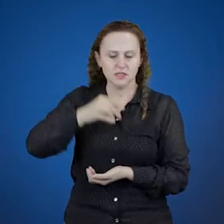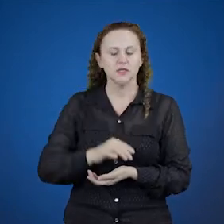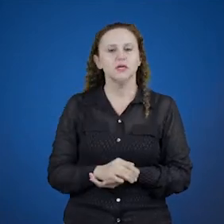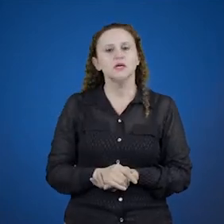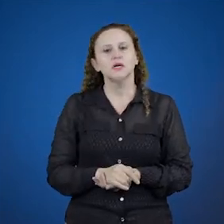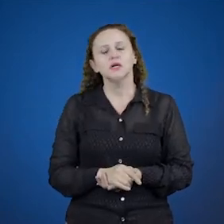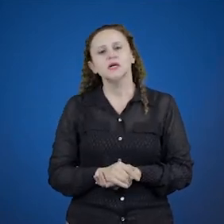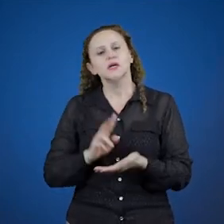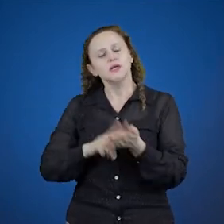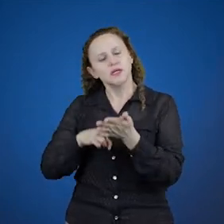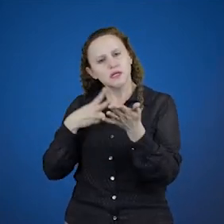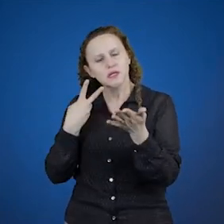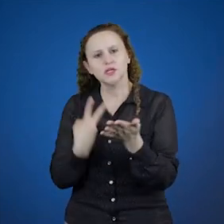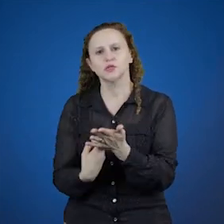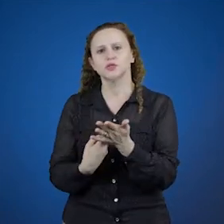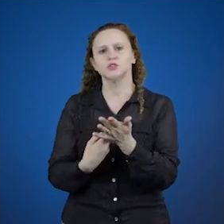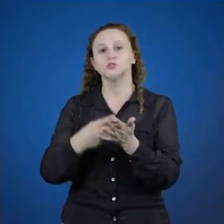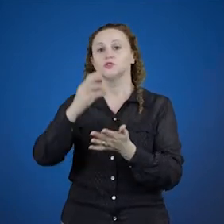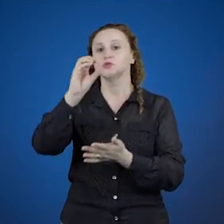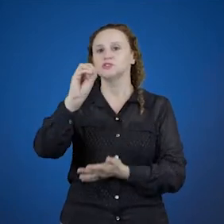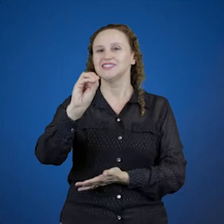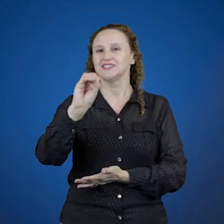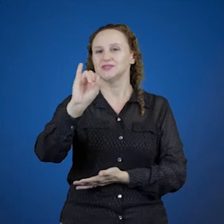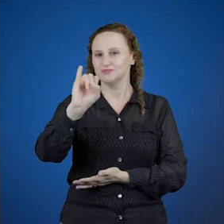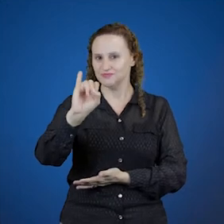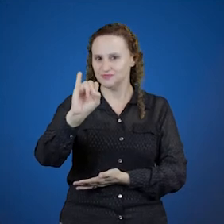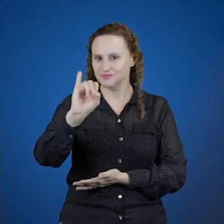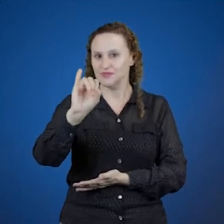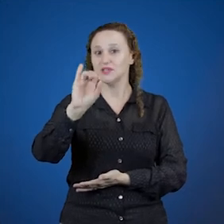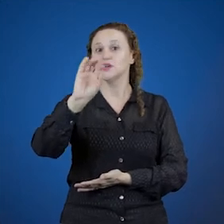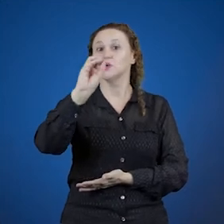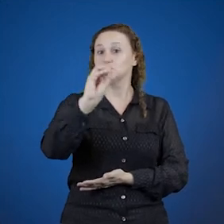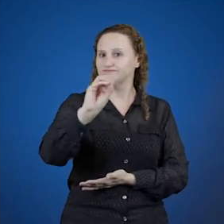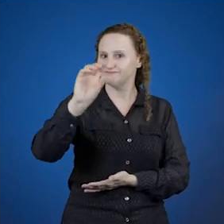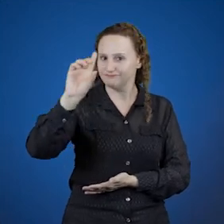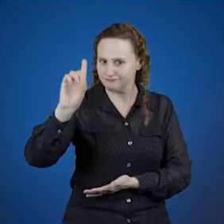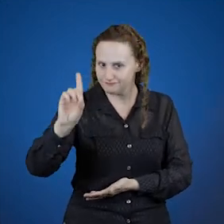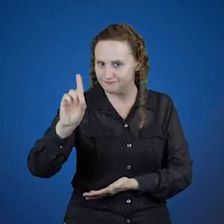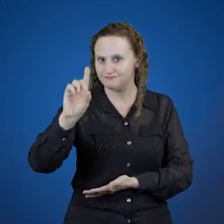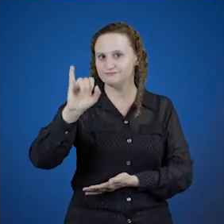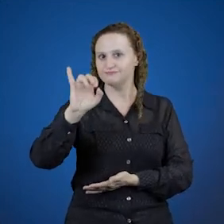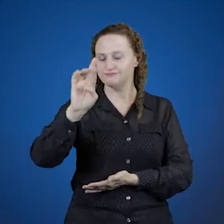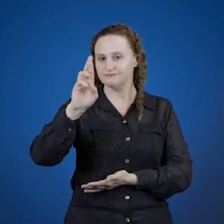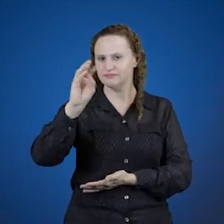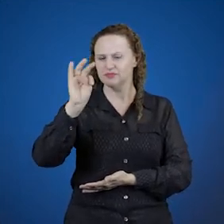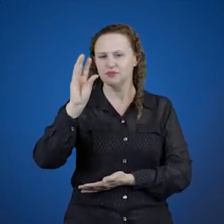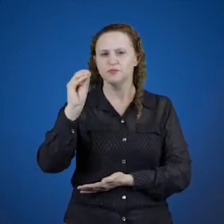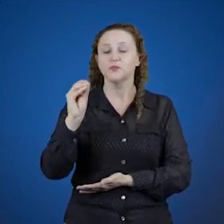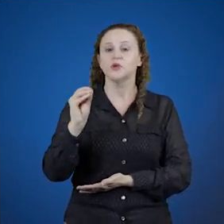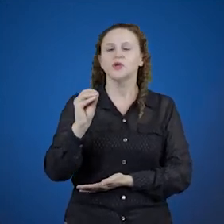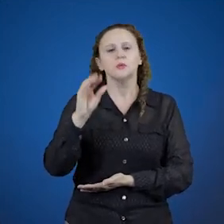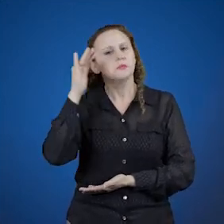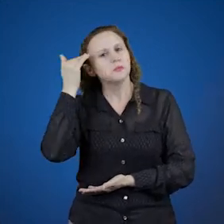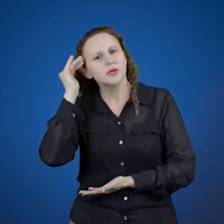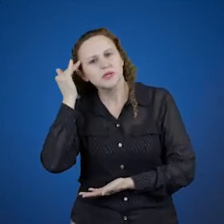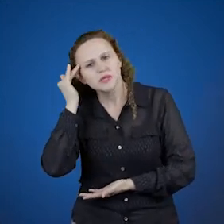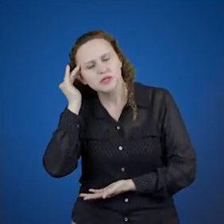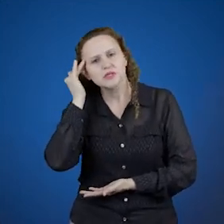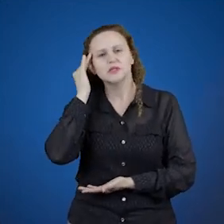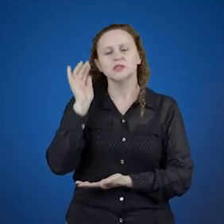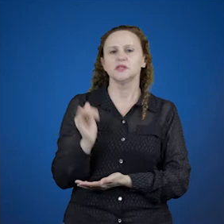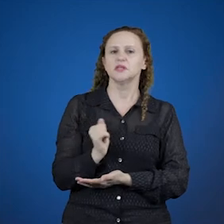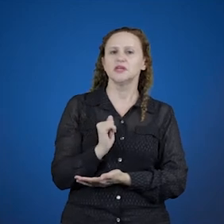serve para traduzir o objeto direto veja para eu entender então o